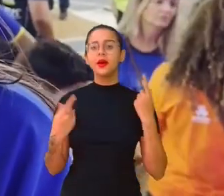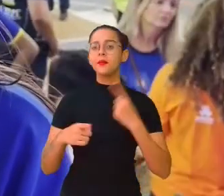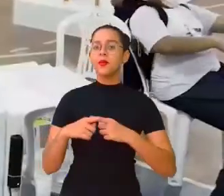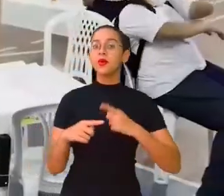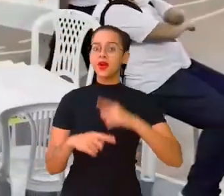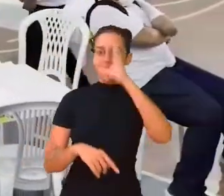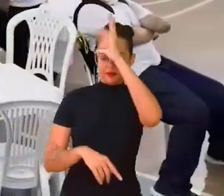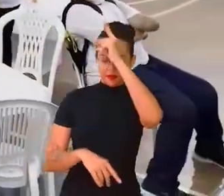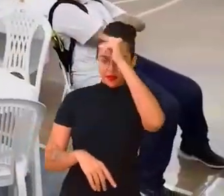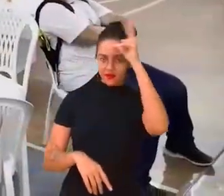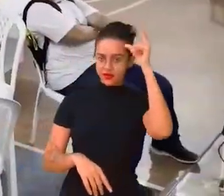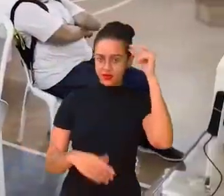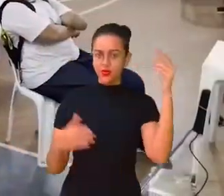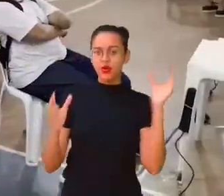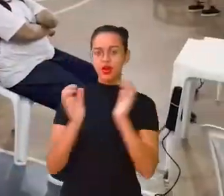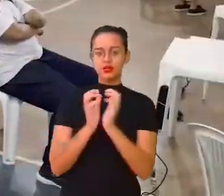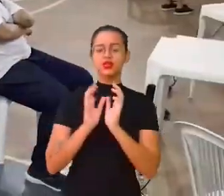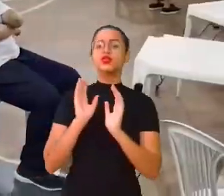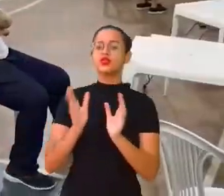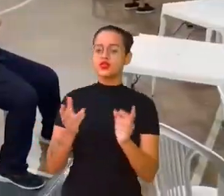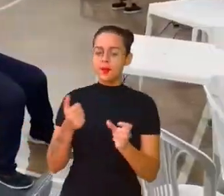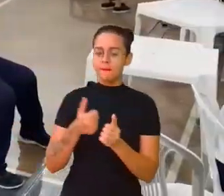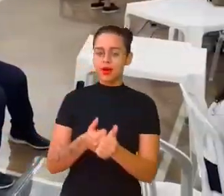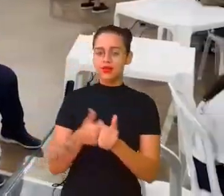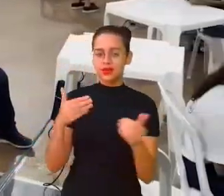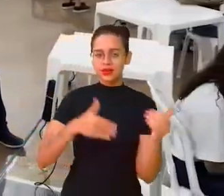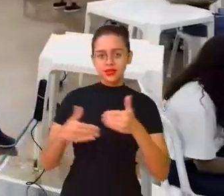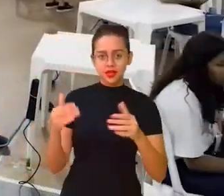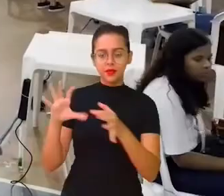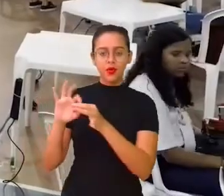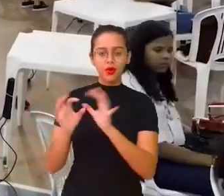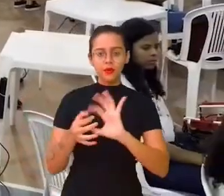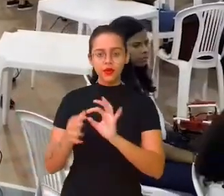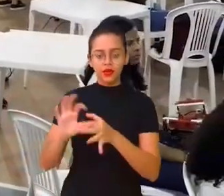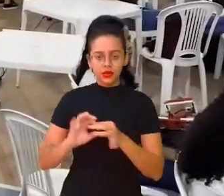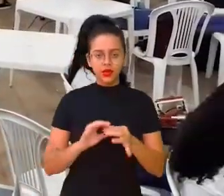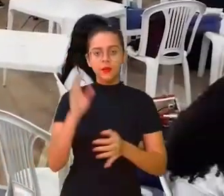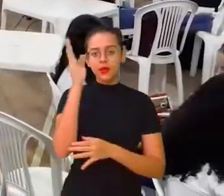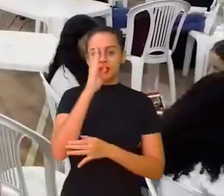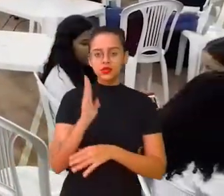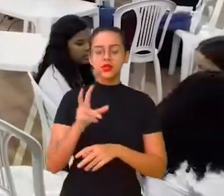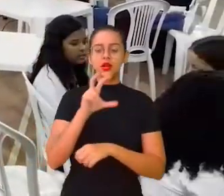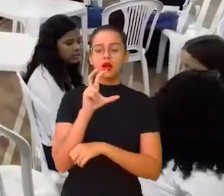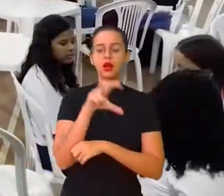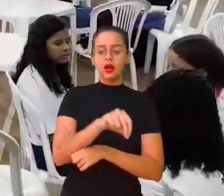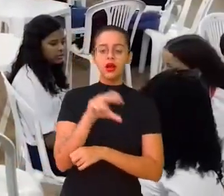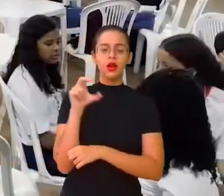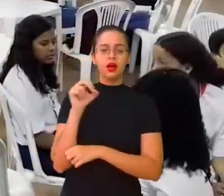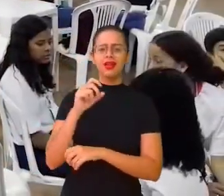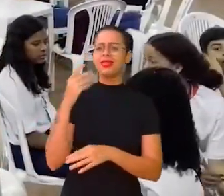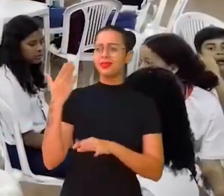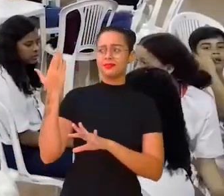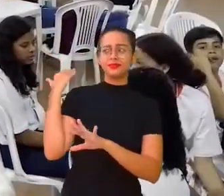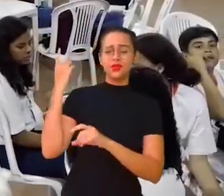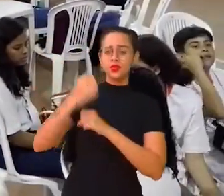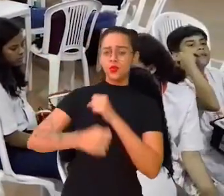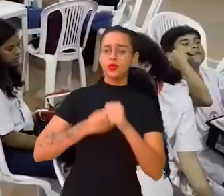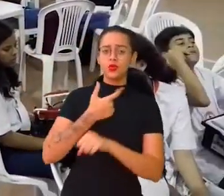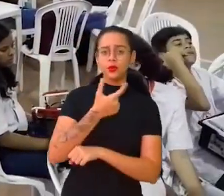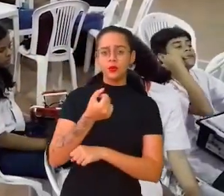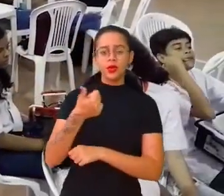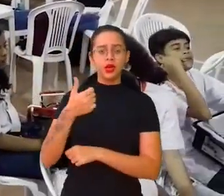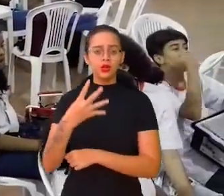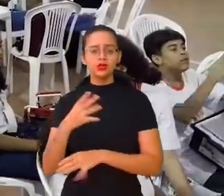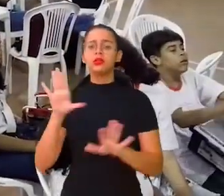do Recife já participa da Olimpíada Brasileira de Robótica desde 2014. Então, organizar esse